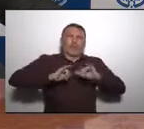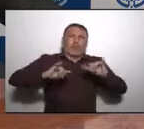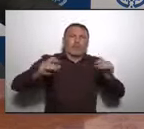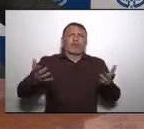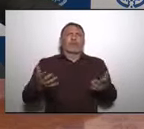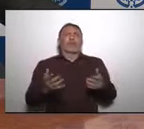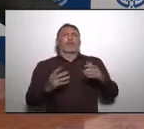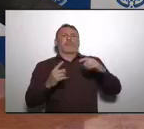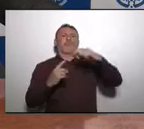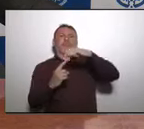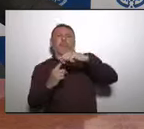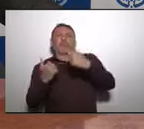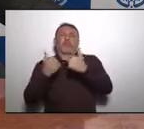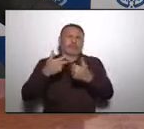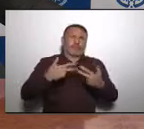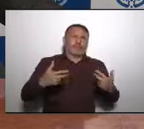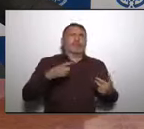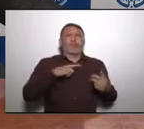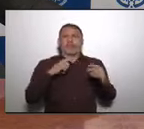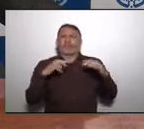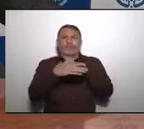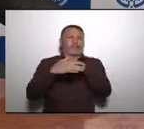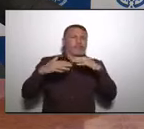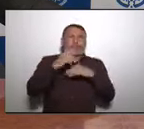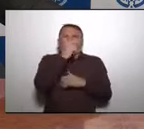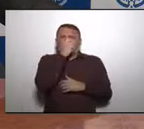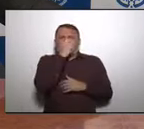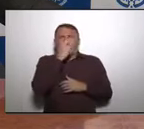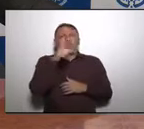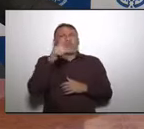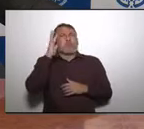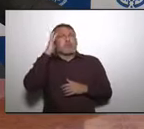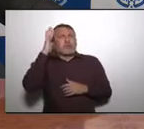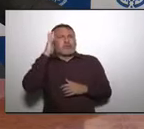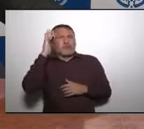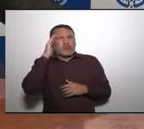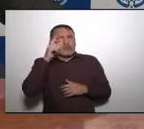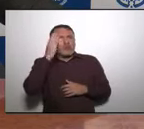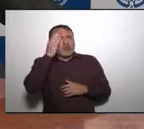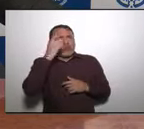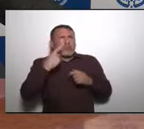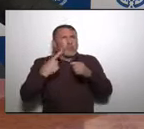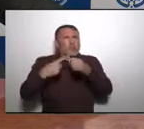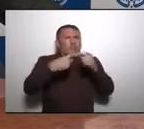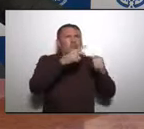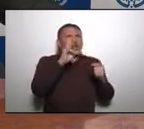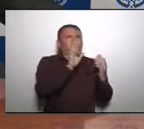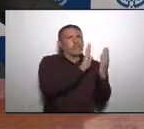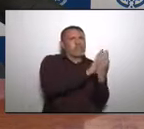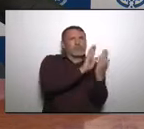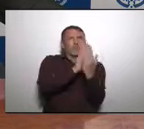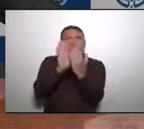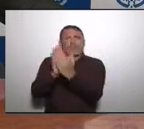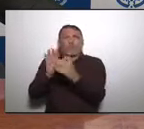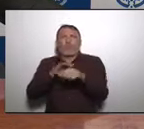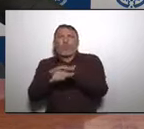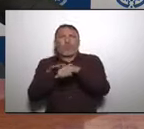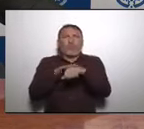aglomeração. O senhor imagina, pretende aí com os municípios, uma conversa para poder, uma forma